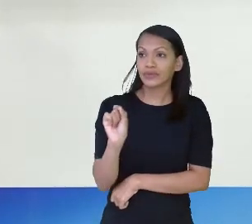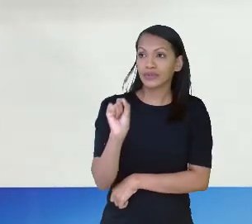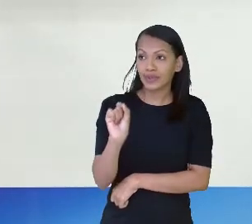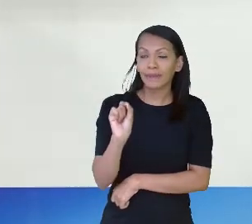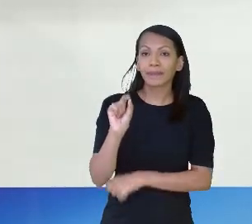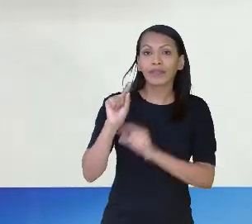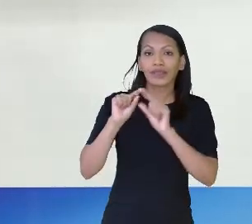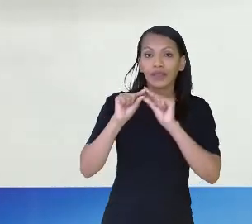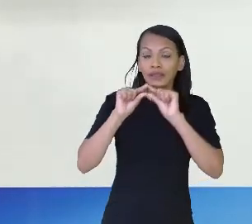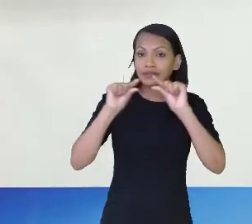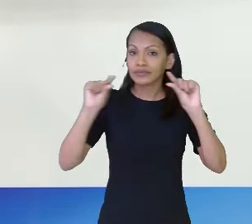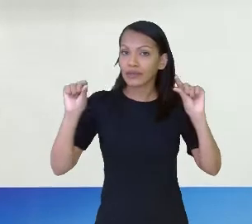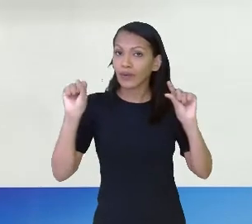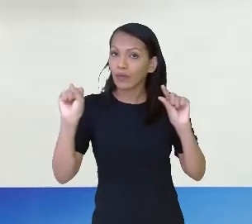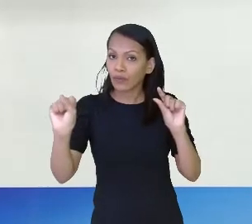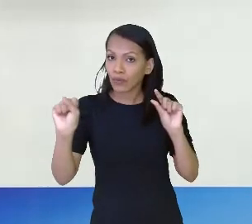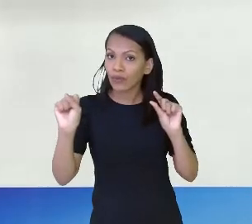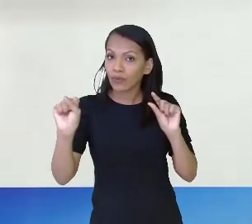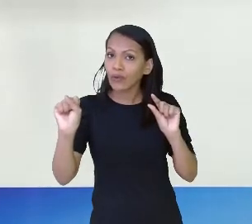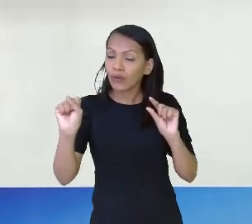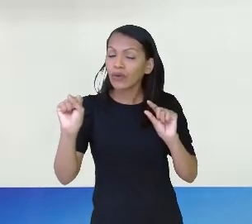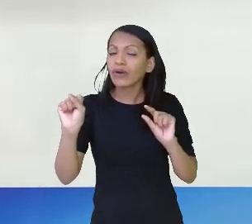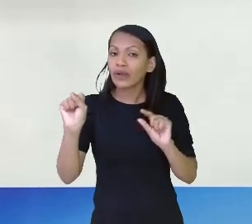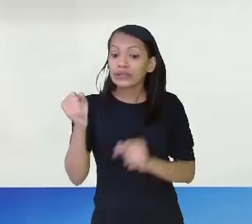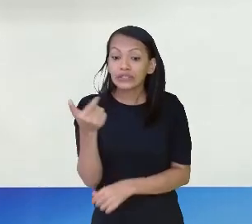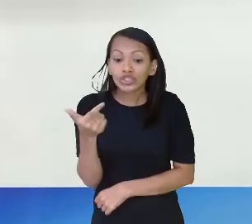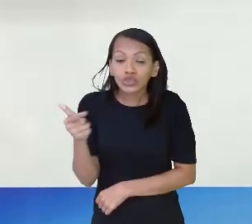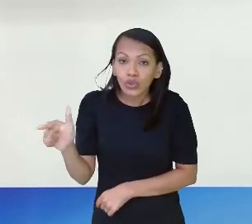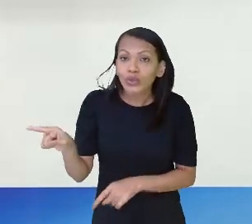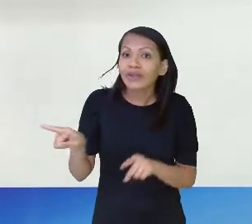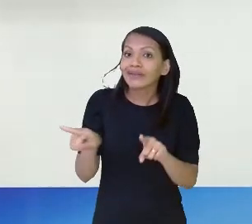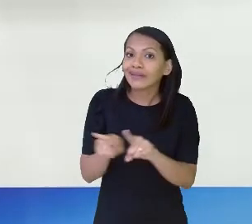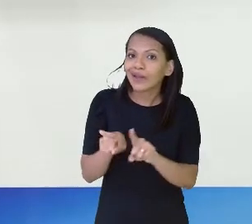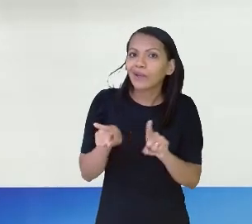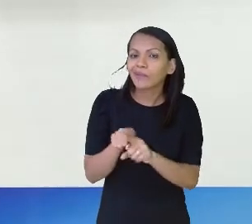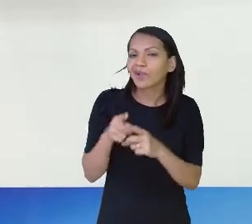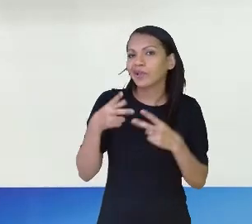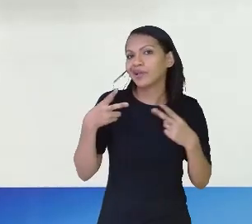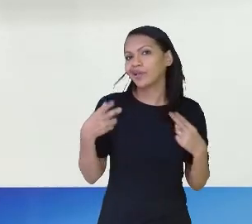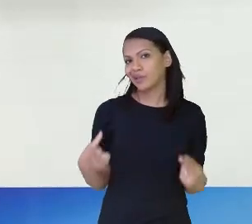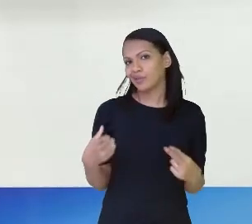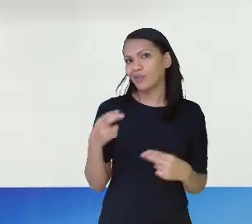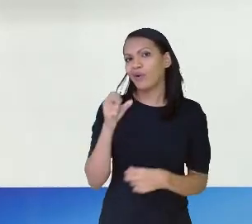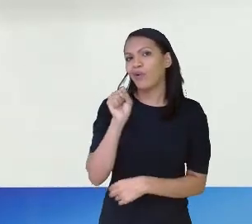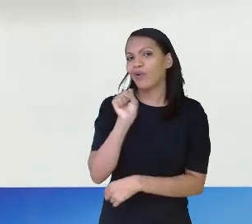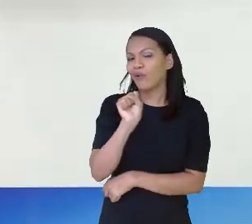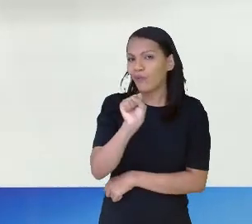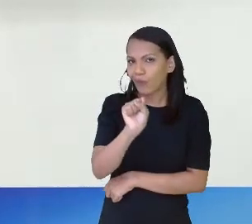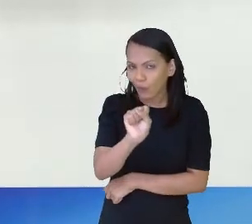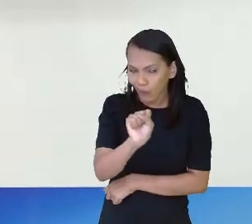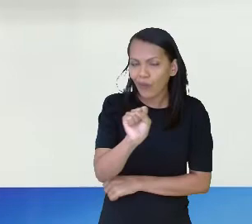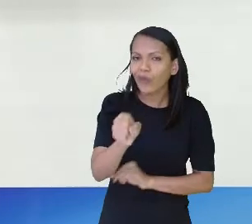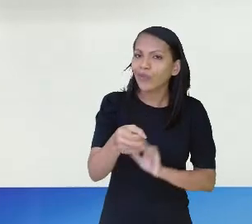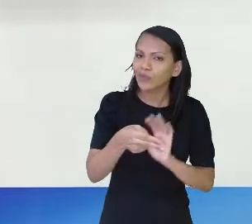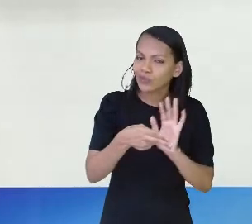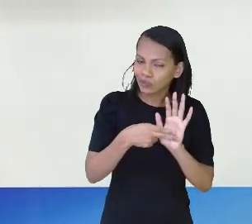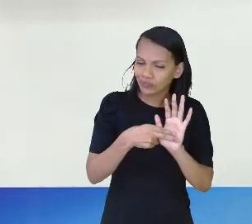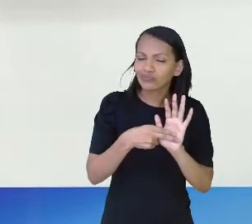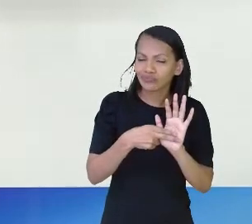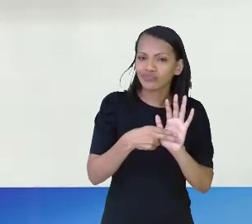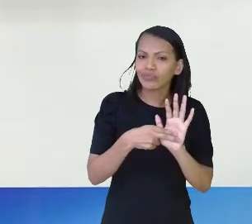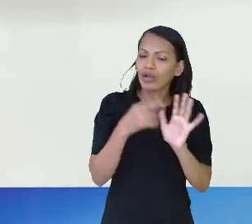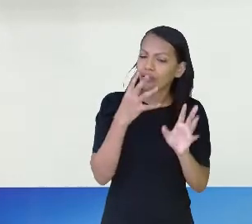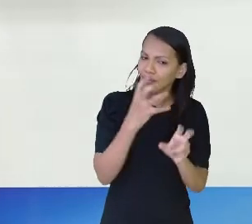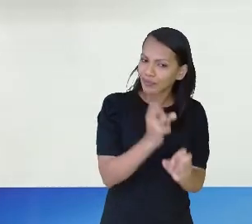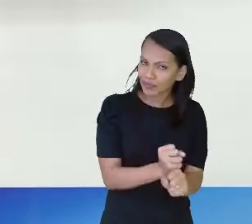é 8, as outras também terão que ser 8 para ser configurada uma multiplicação.